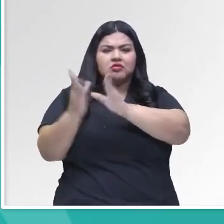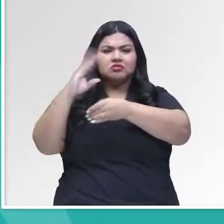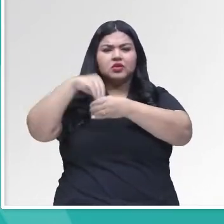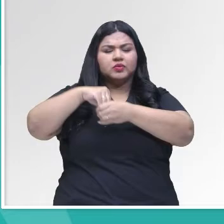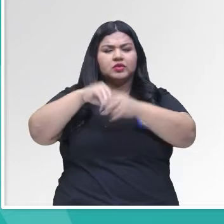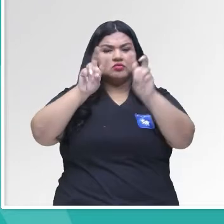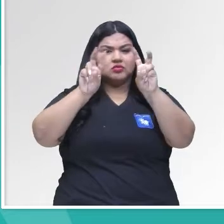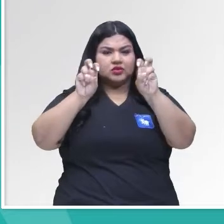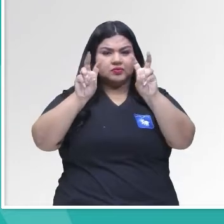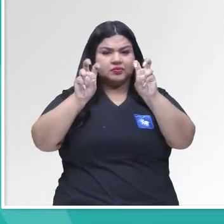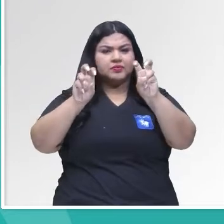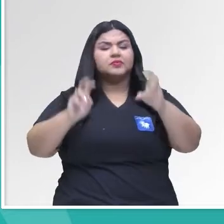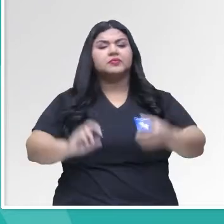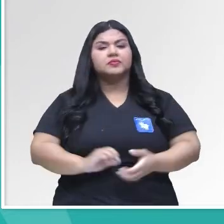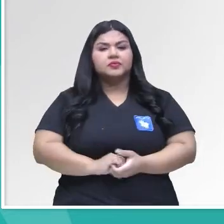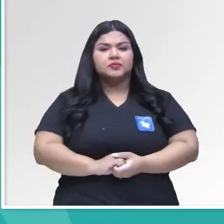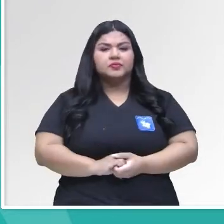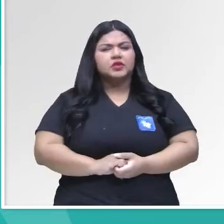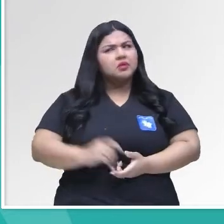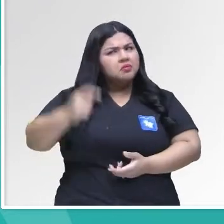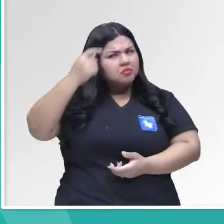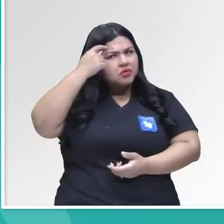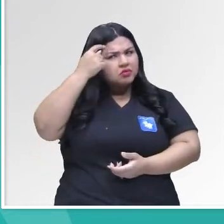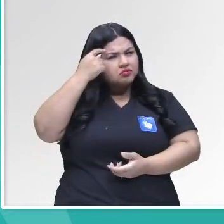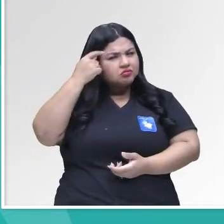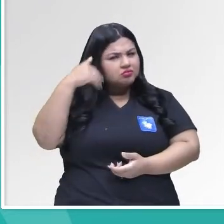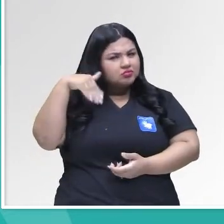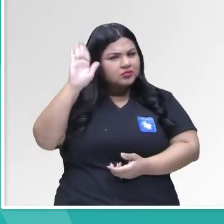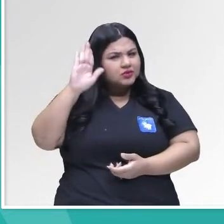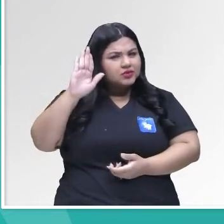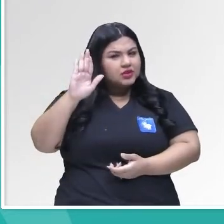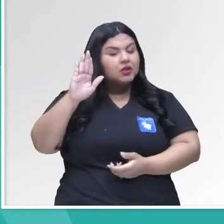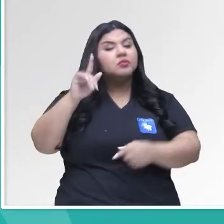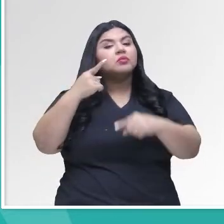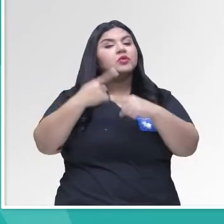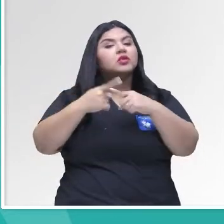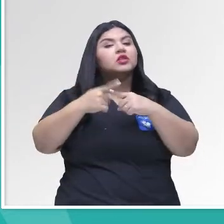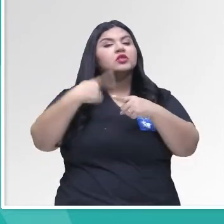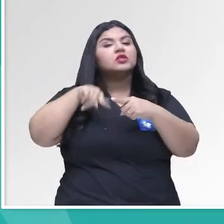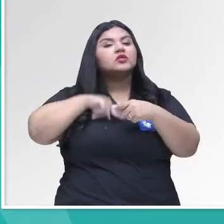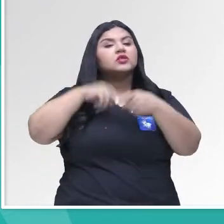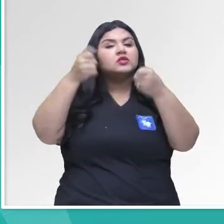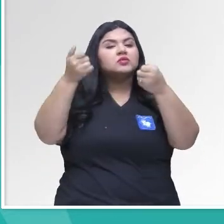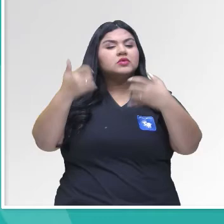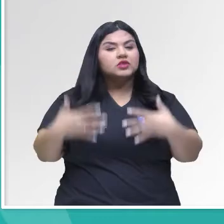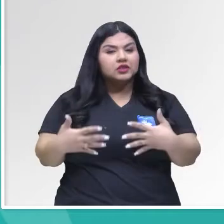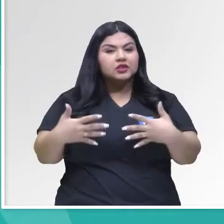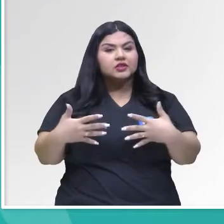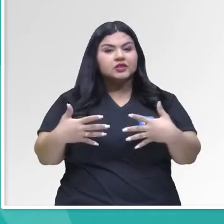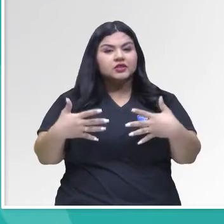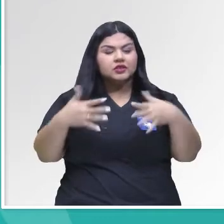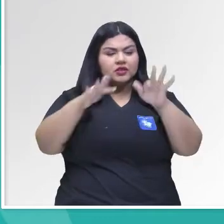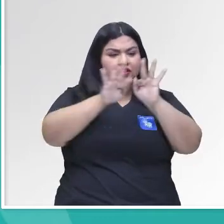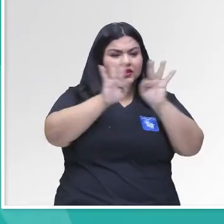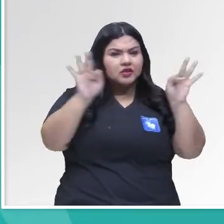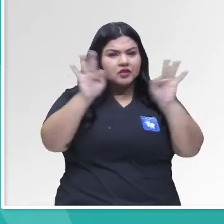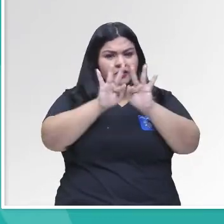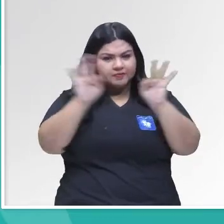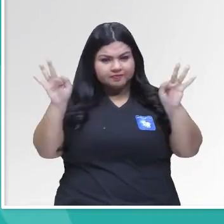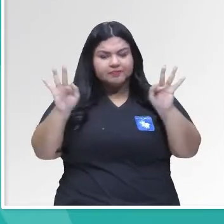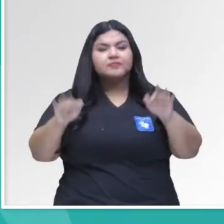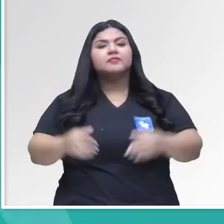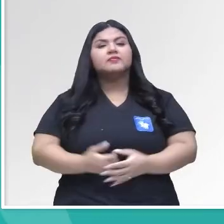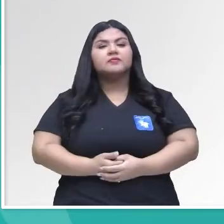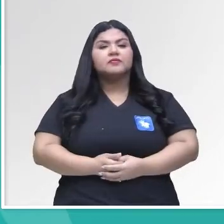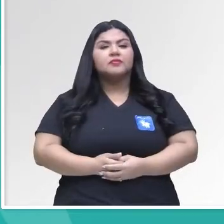título. Pensa um pouquinho sobre isso aí, tá bom? Porque nós vamos falar sobre orações. Oração é igual a verbo, não